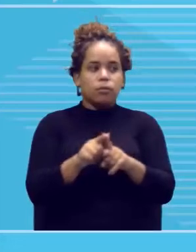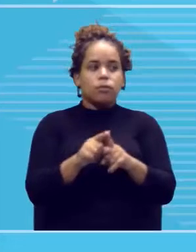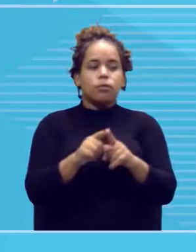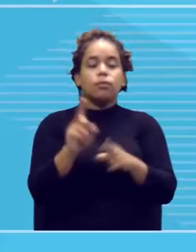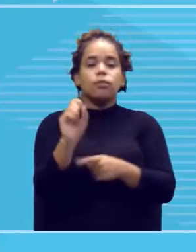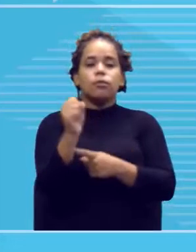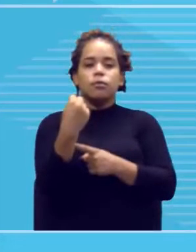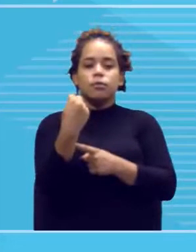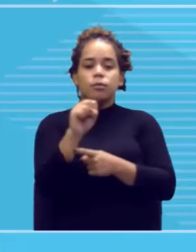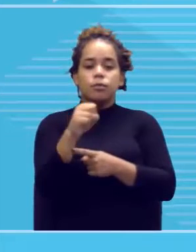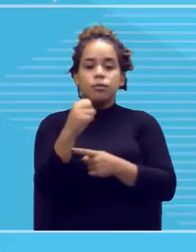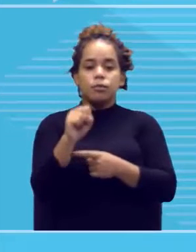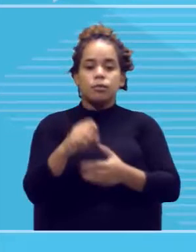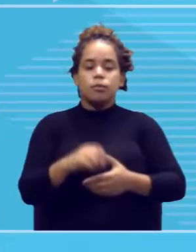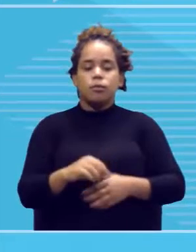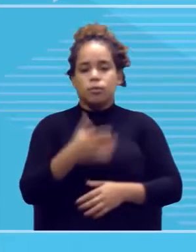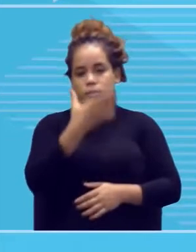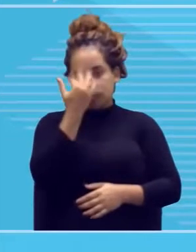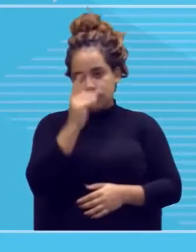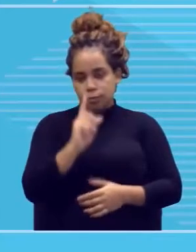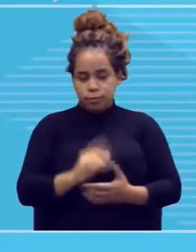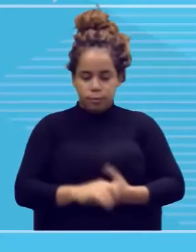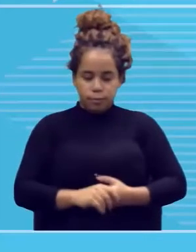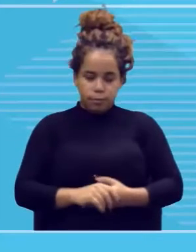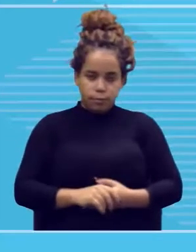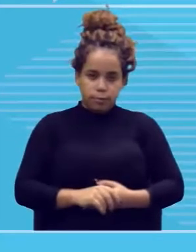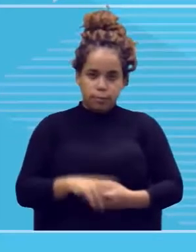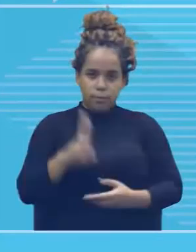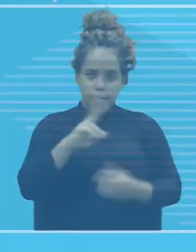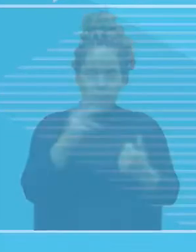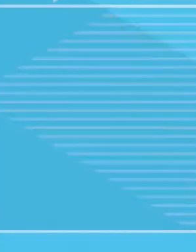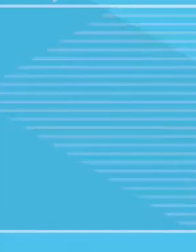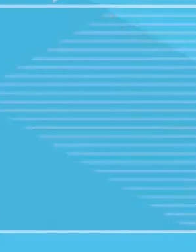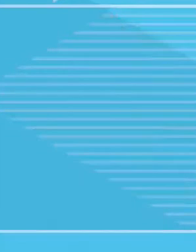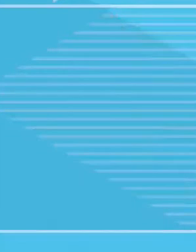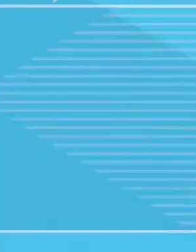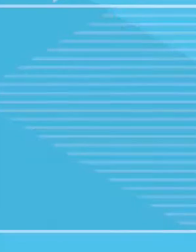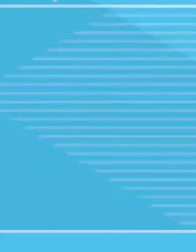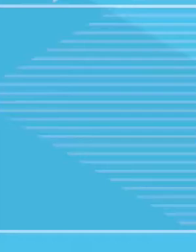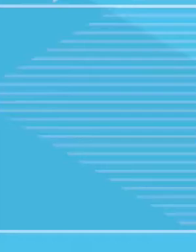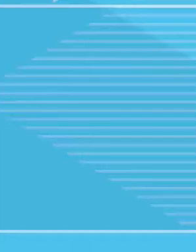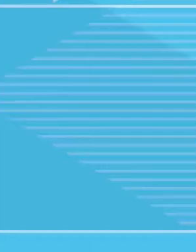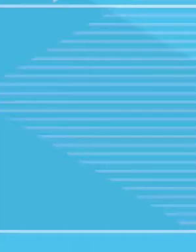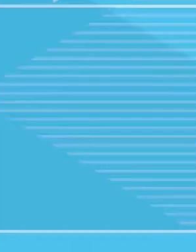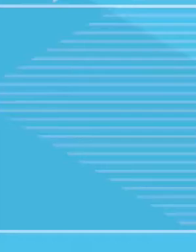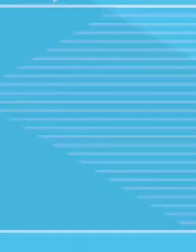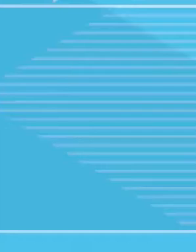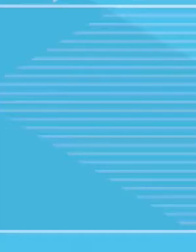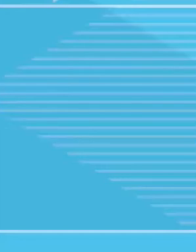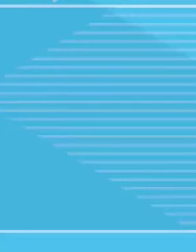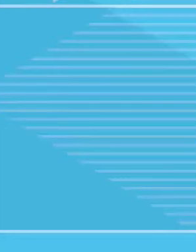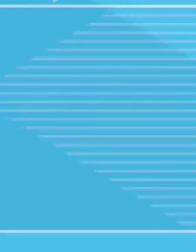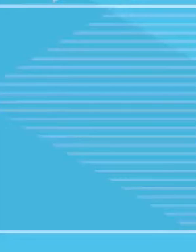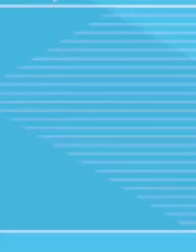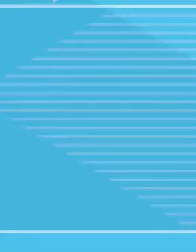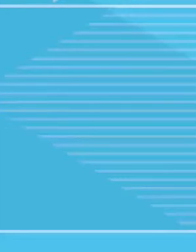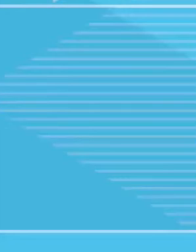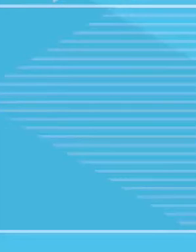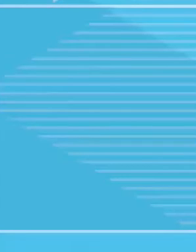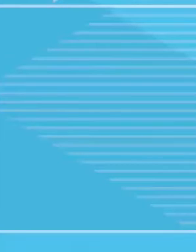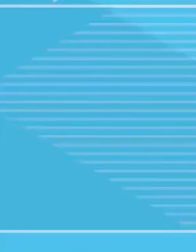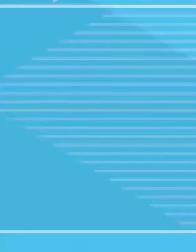negativa não esqueça use seu verbo ele tá aí para te E aí para ti